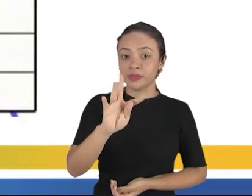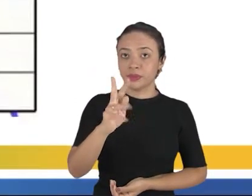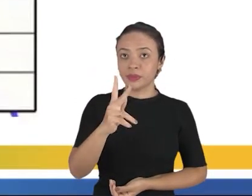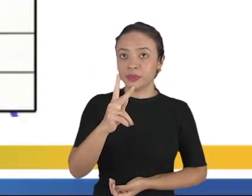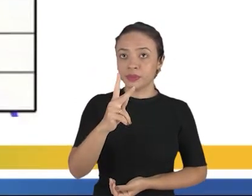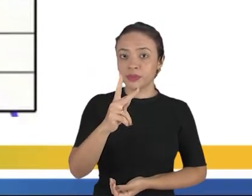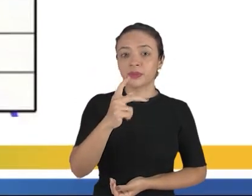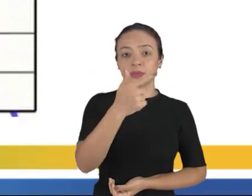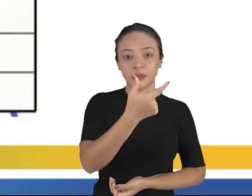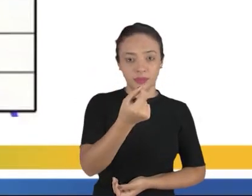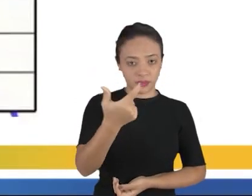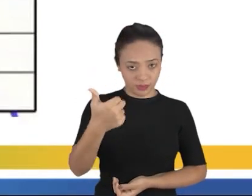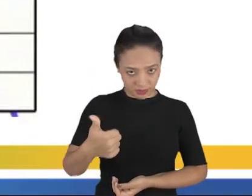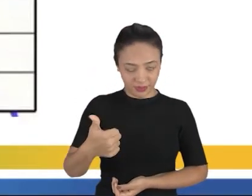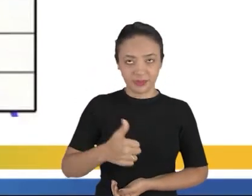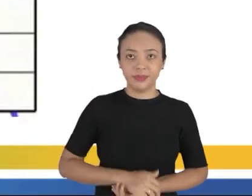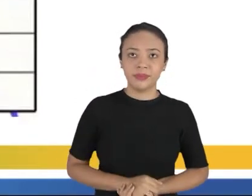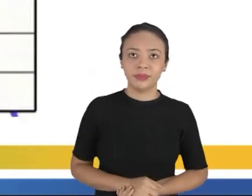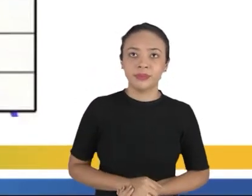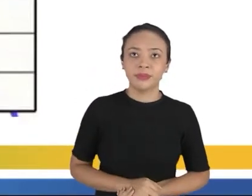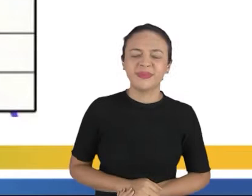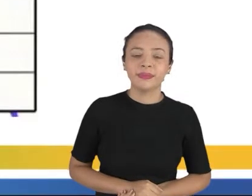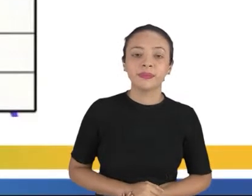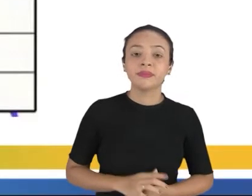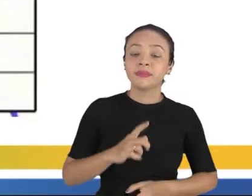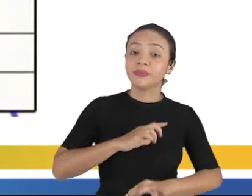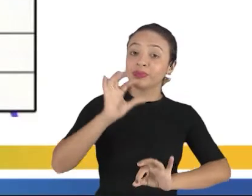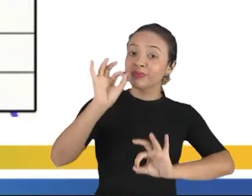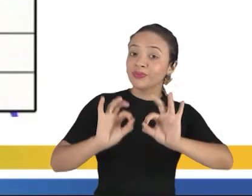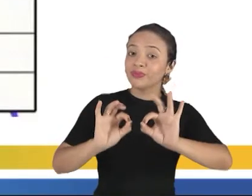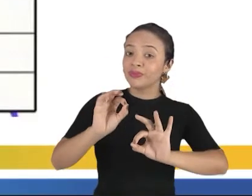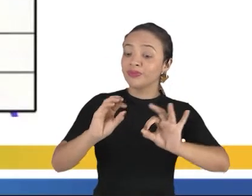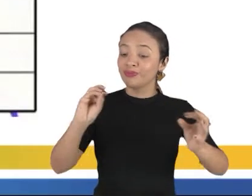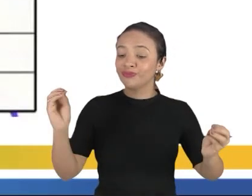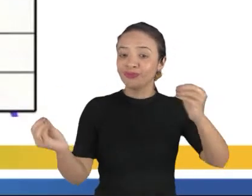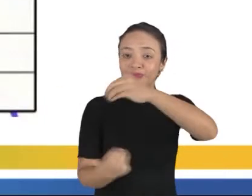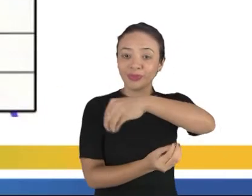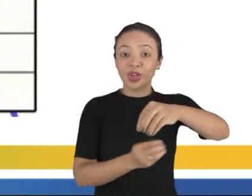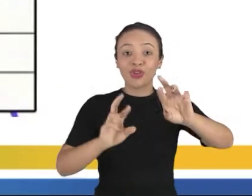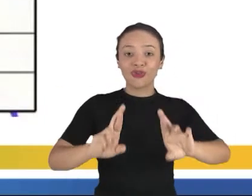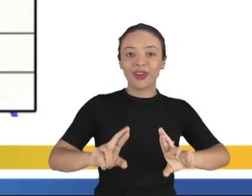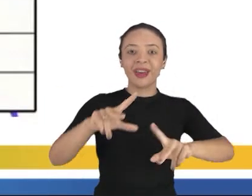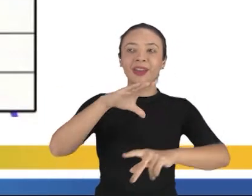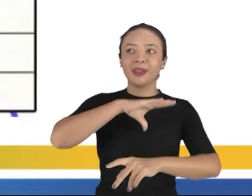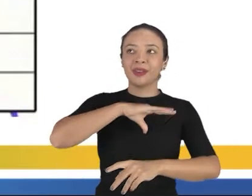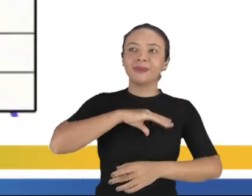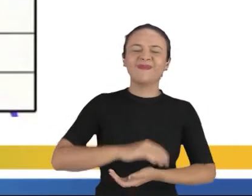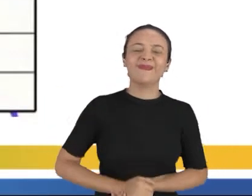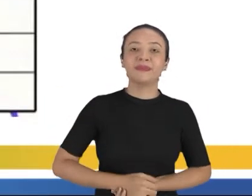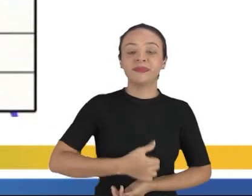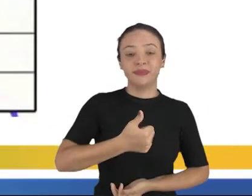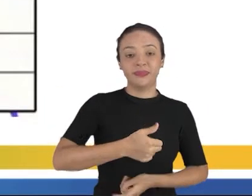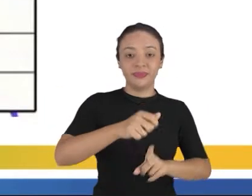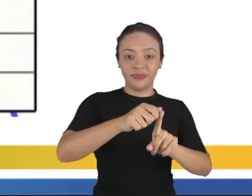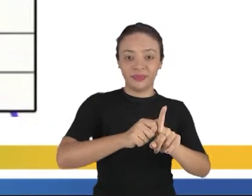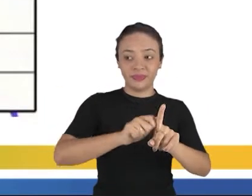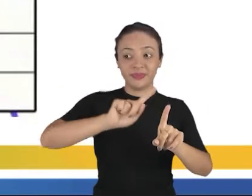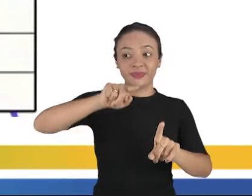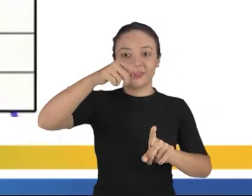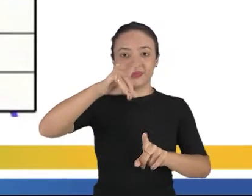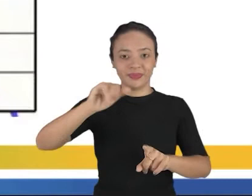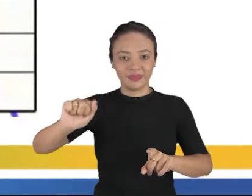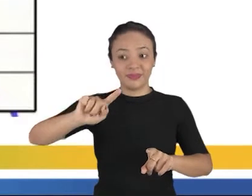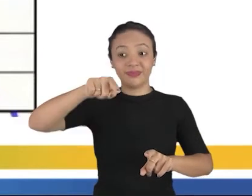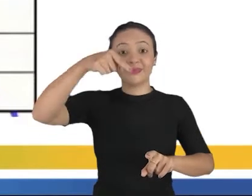2021. Então, a gente usa uma ordem também invertida da ordem que nós usamos em português. Primeiro o mês, depois o